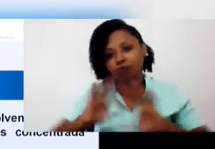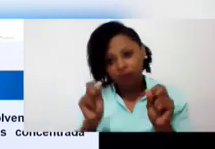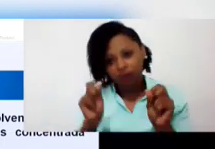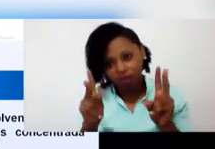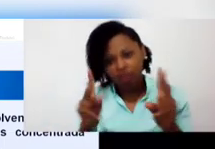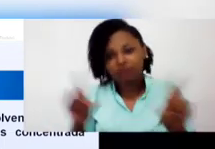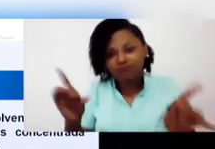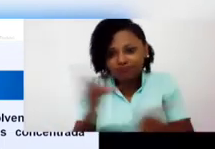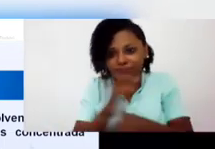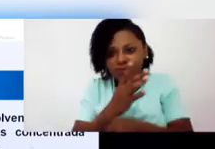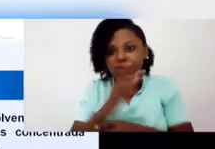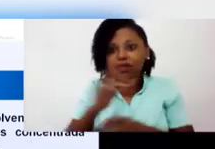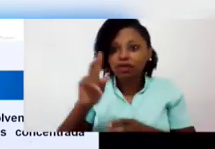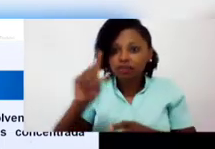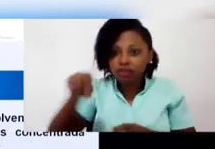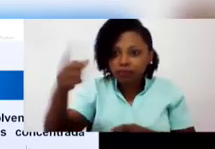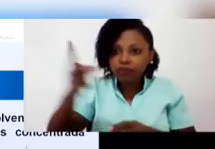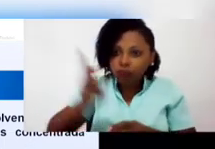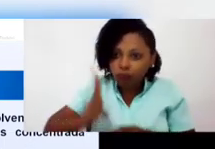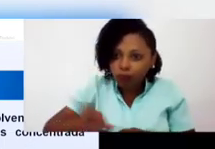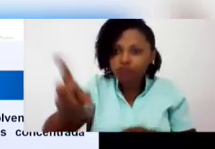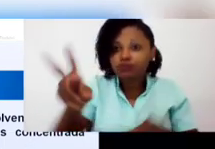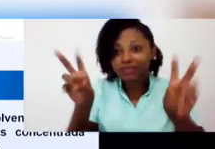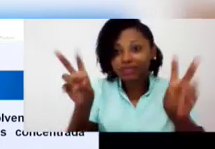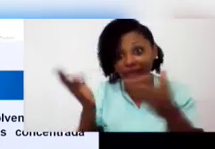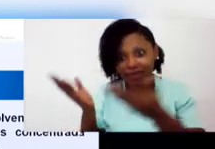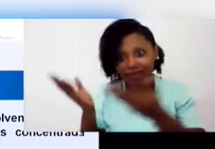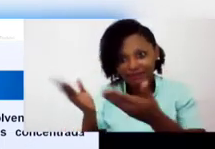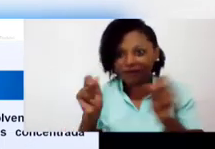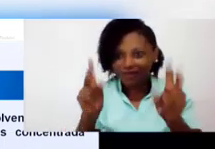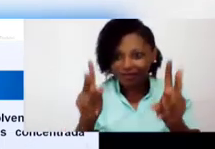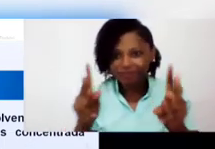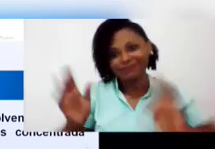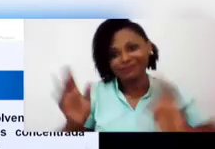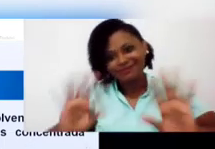E, por enquanto, é isso. Daqui a pouco a gente vai falar sobre osmose.